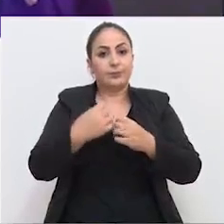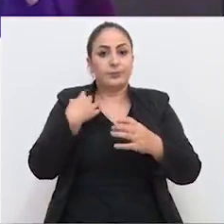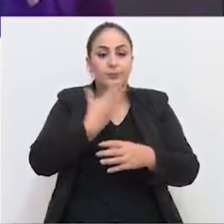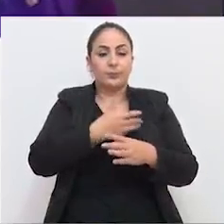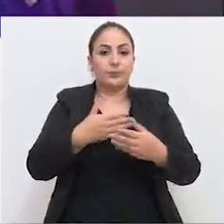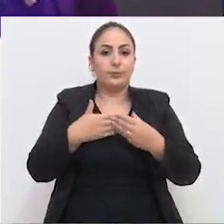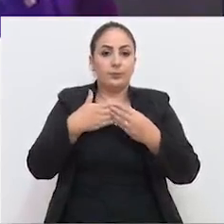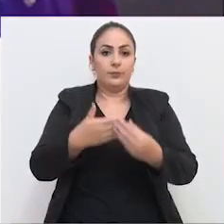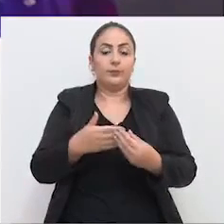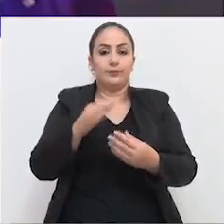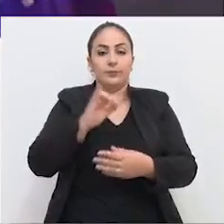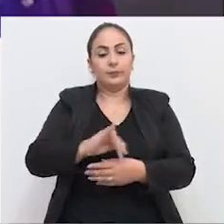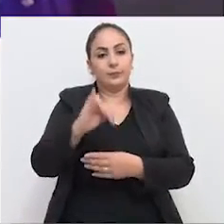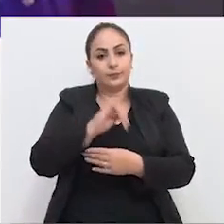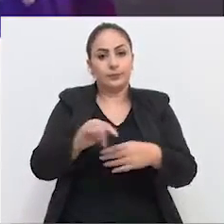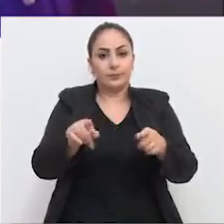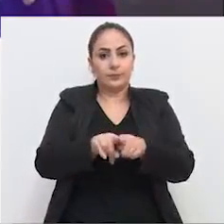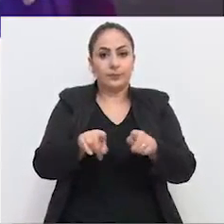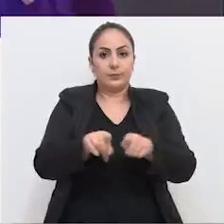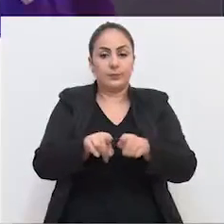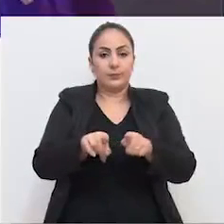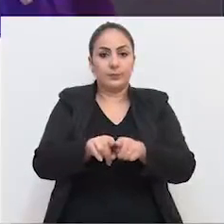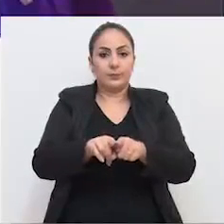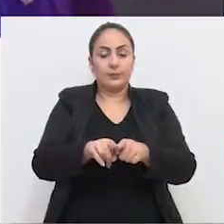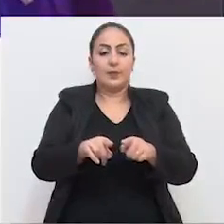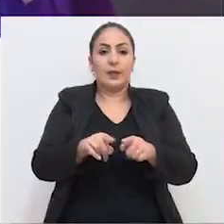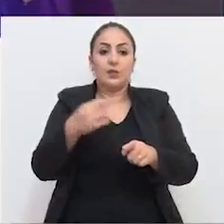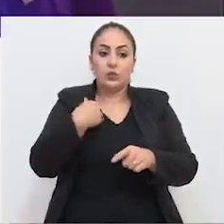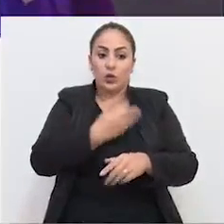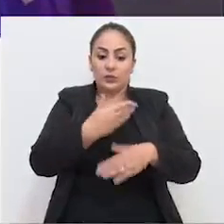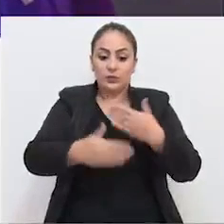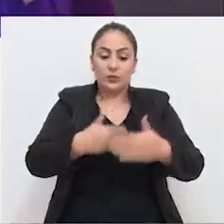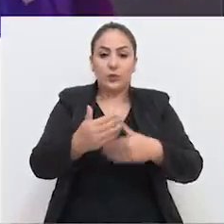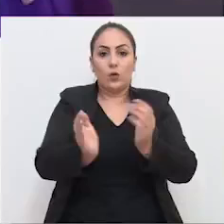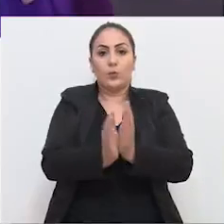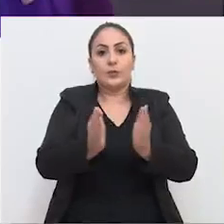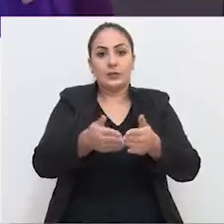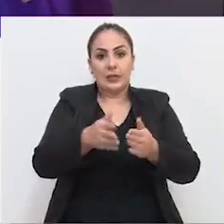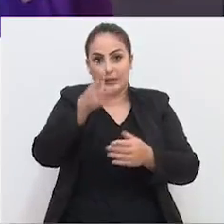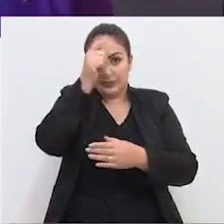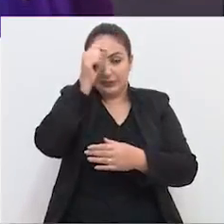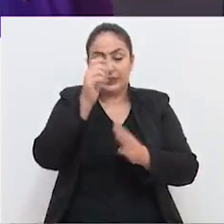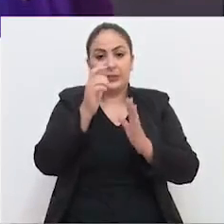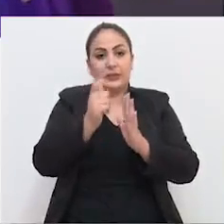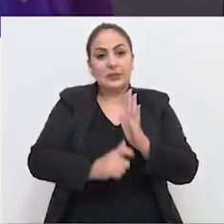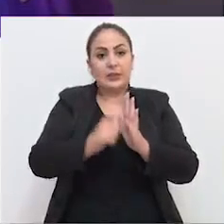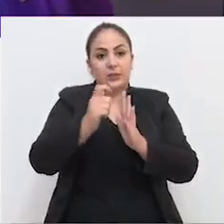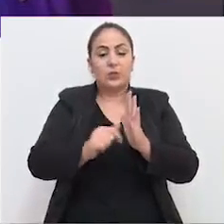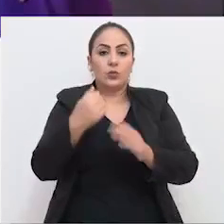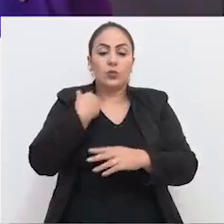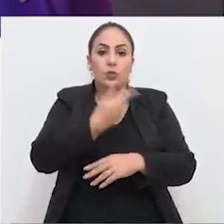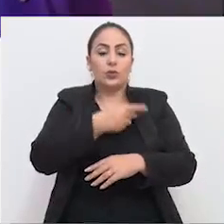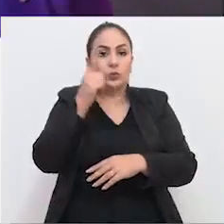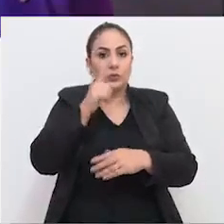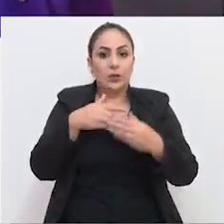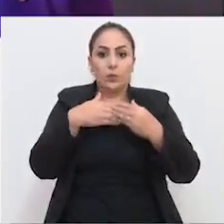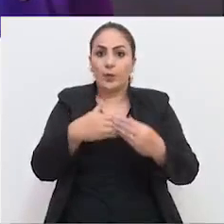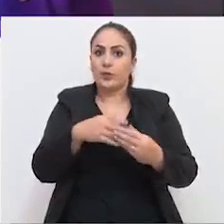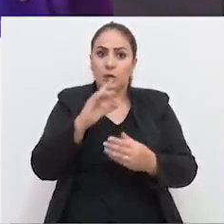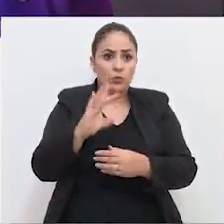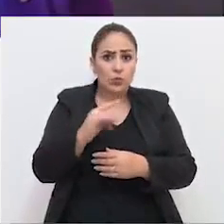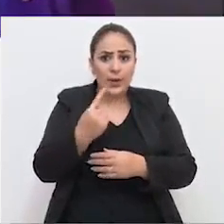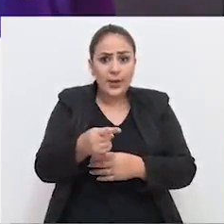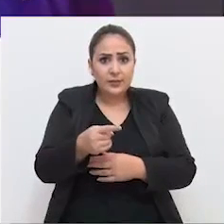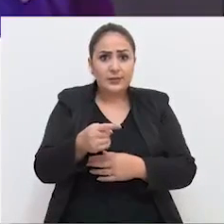nos acompanhando a importância, né, tanto é que nós desenvolvemos esse Comitê de Análise de Dados, para que nós possamos acompanhar não só